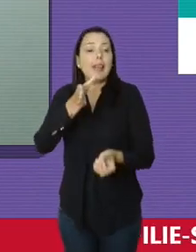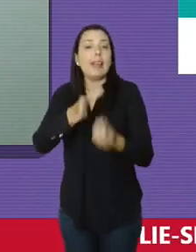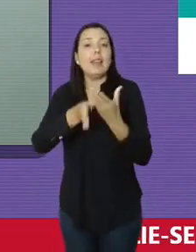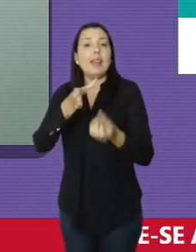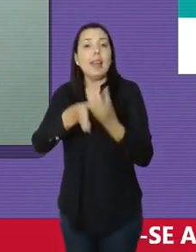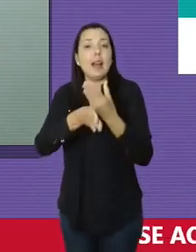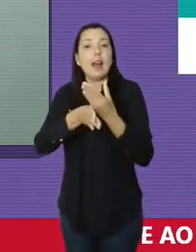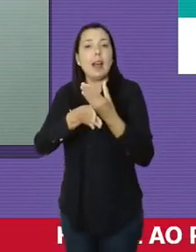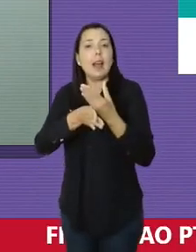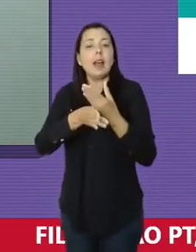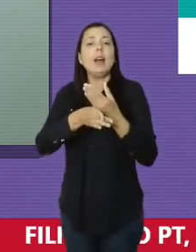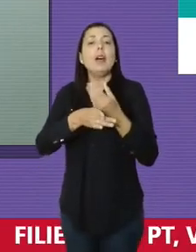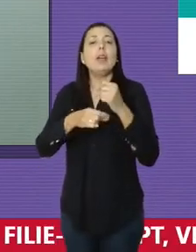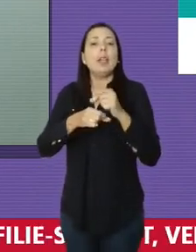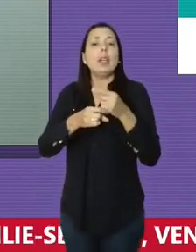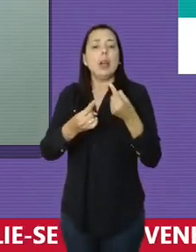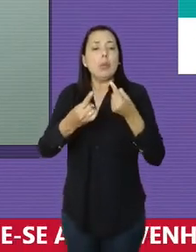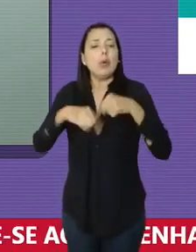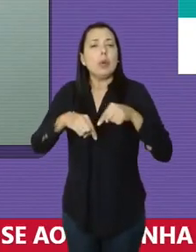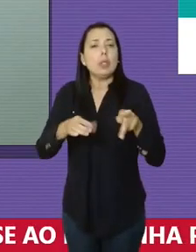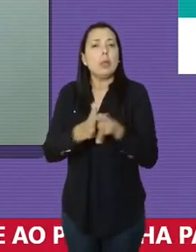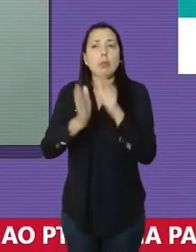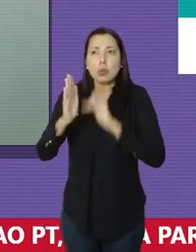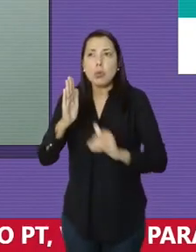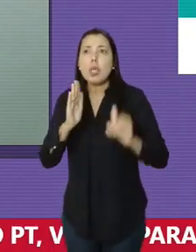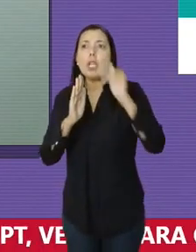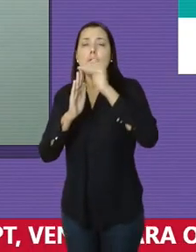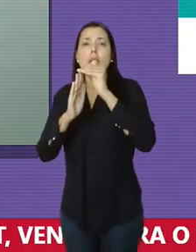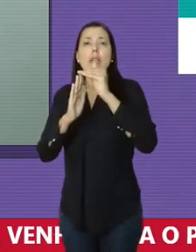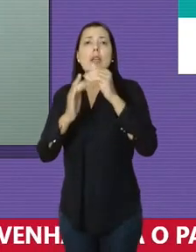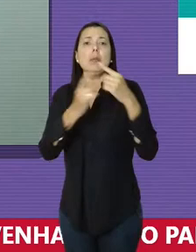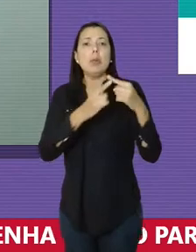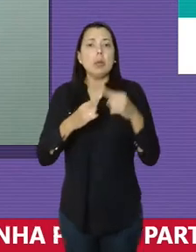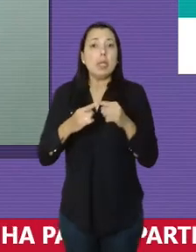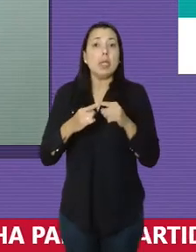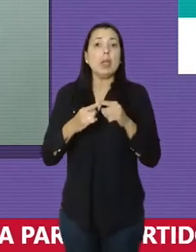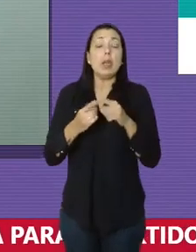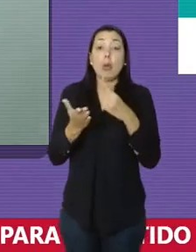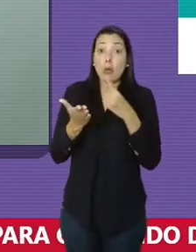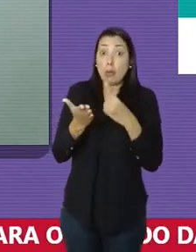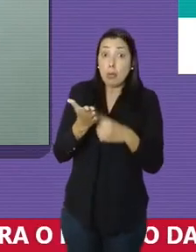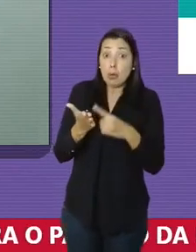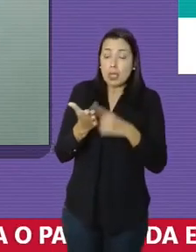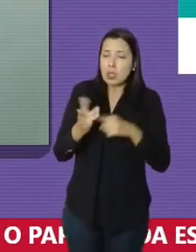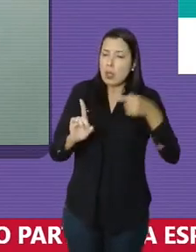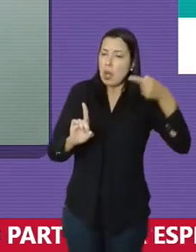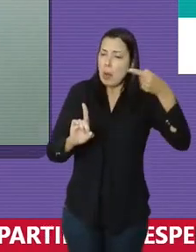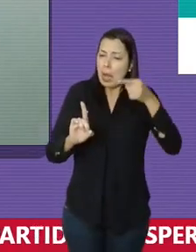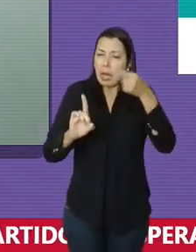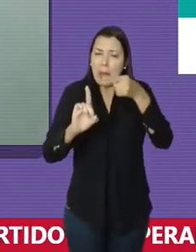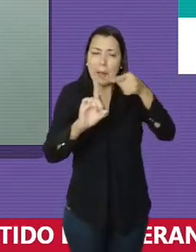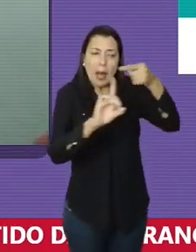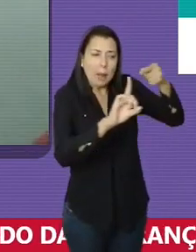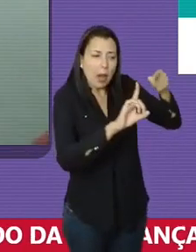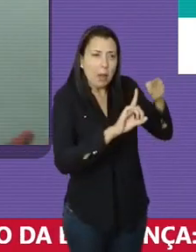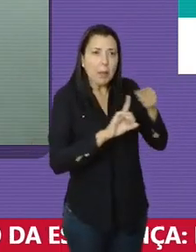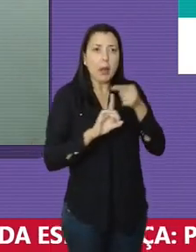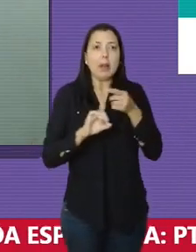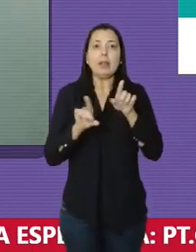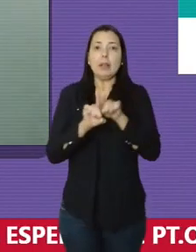a grave ameaça à nossa soberania, que vem sendo comprometida e atacada em várias